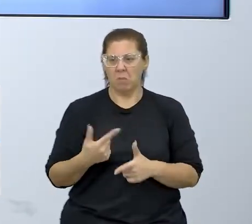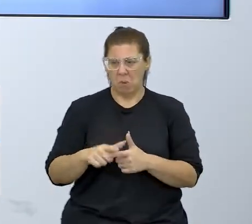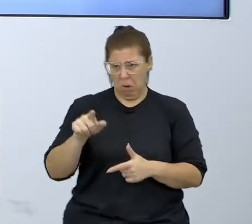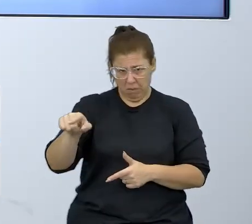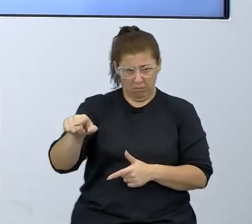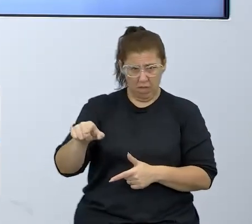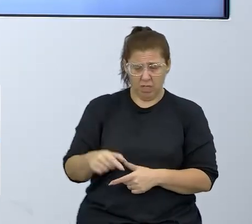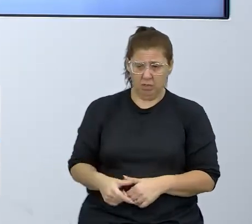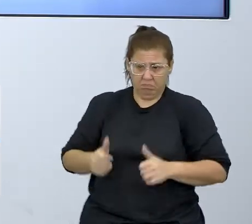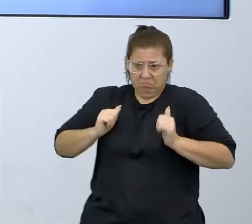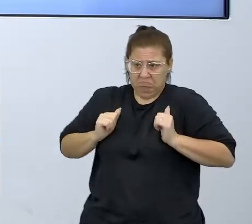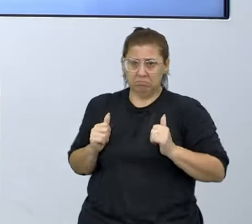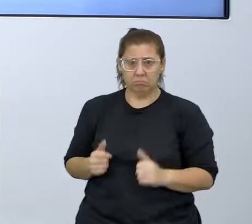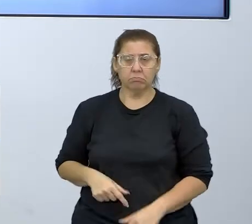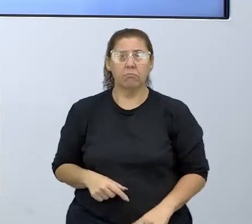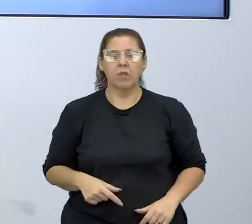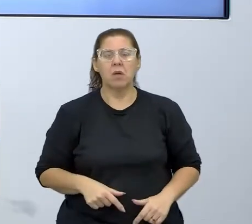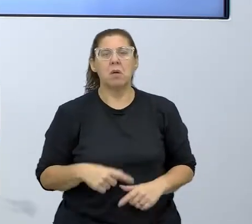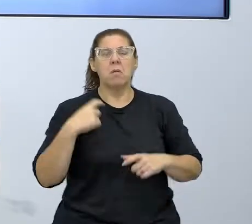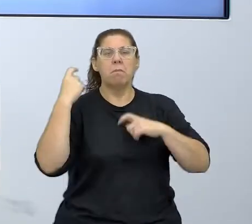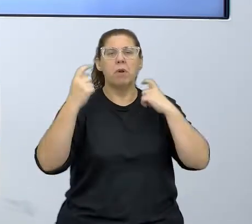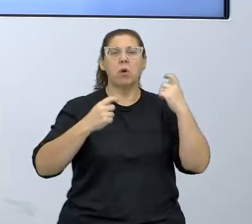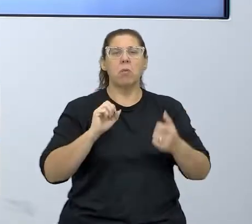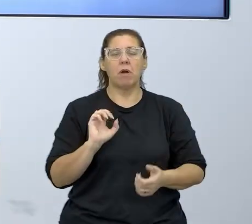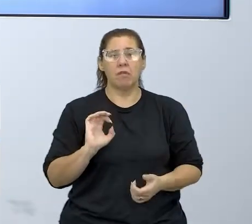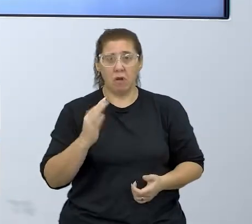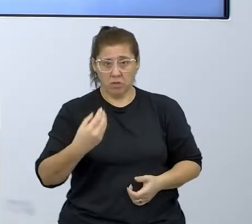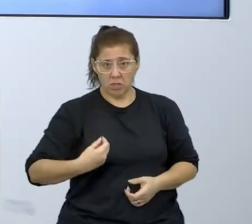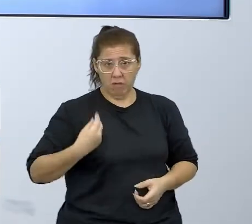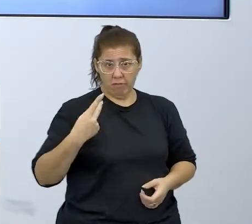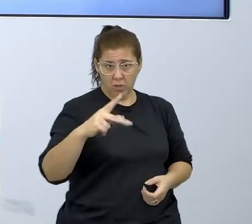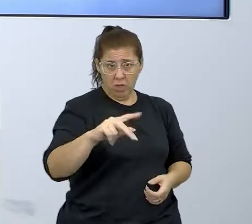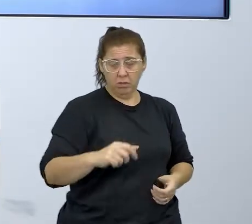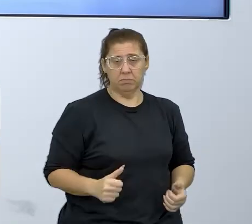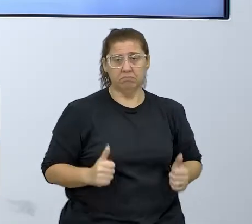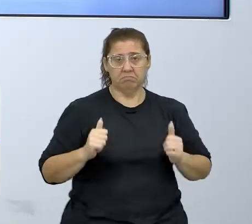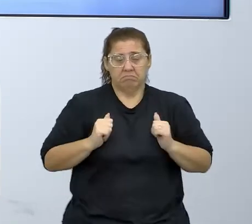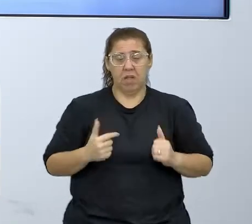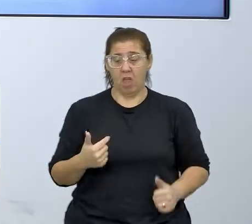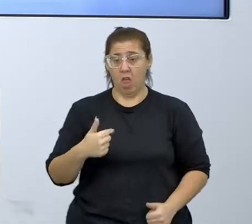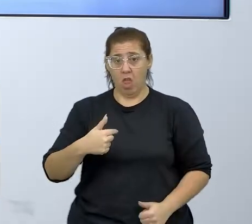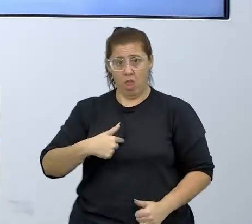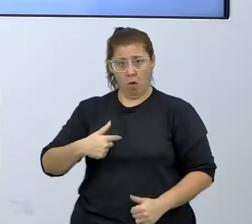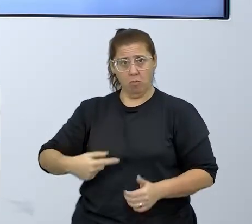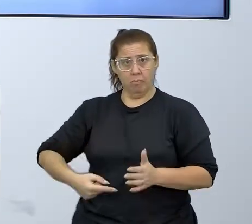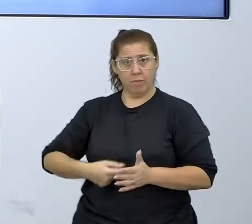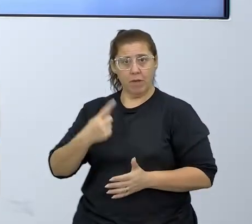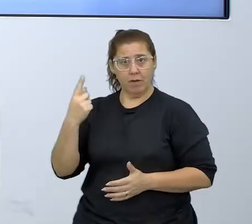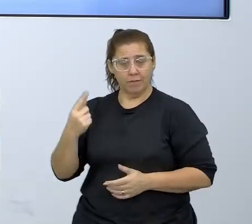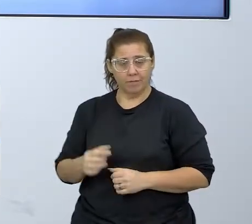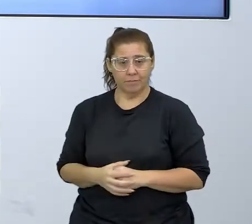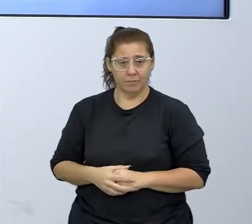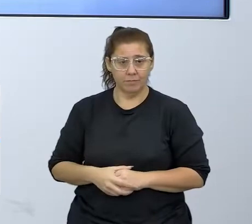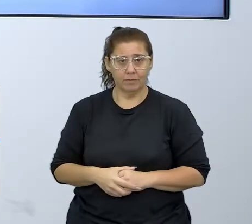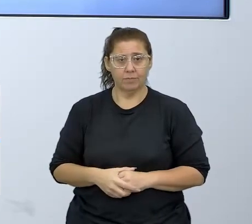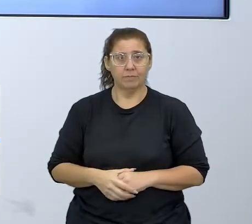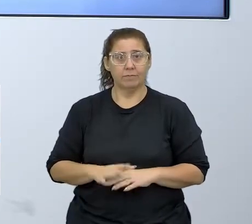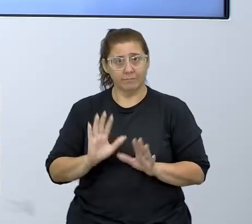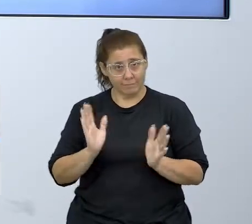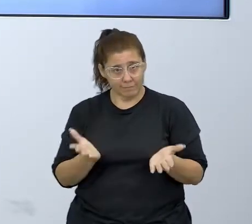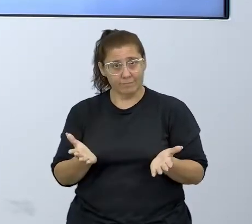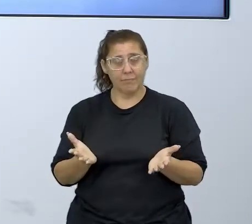outro? Por que eu tenho que me preocupar com a consequência do outro? Eu tenho que pensar em mim. Porque ninguém vai estar pensando em mim.